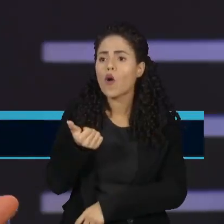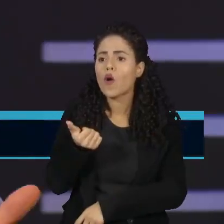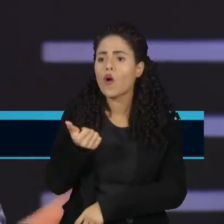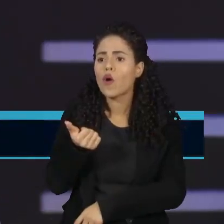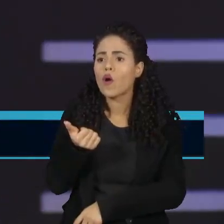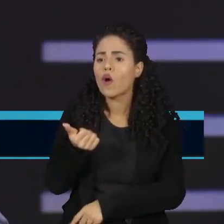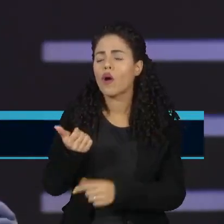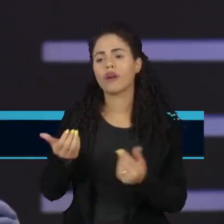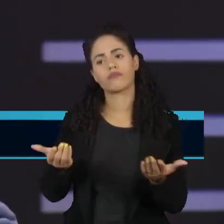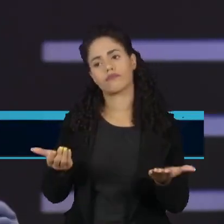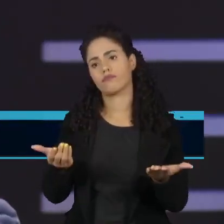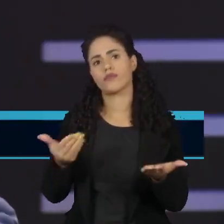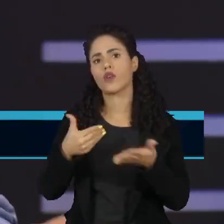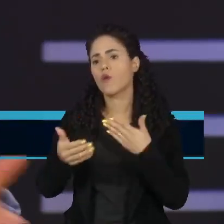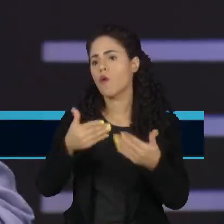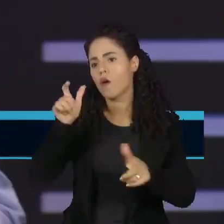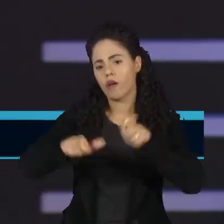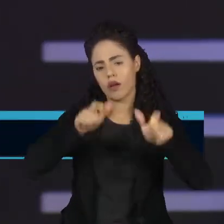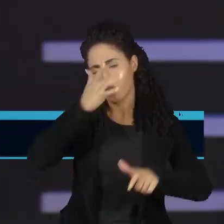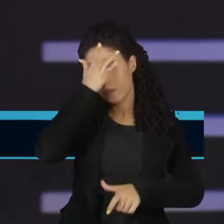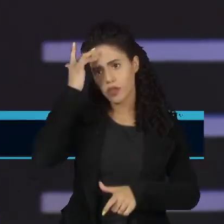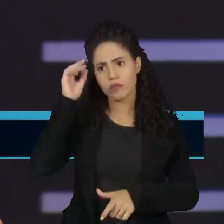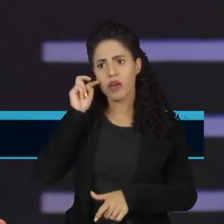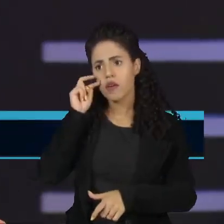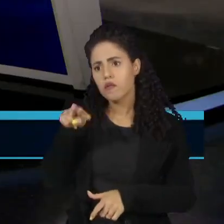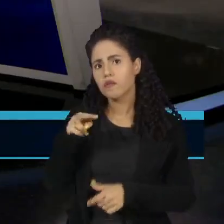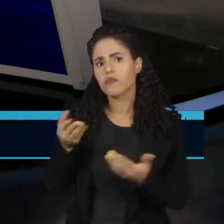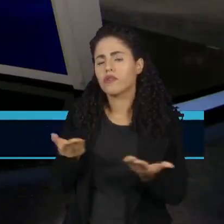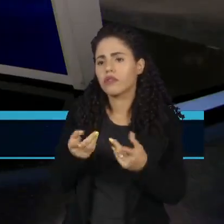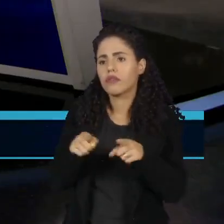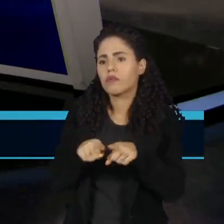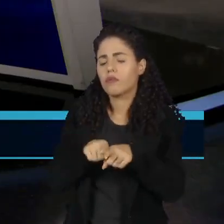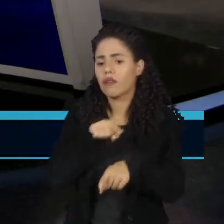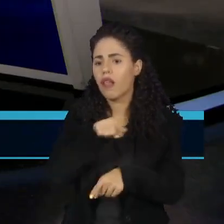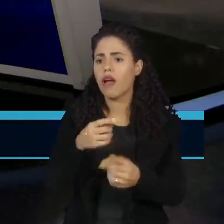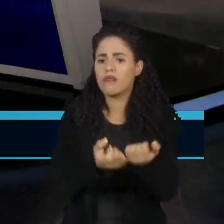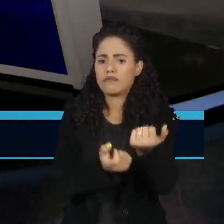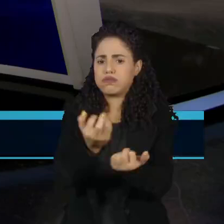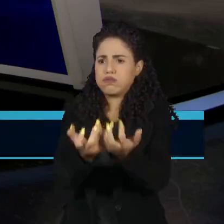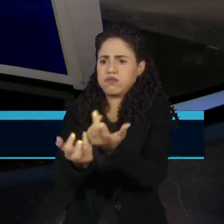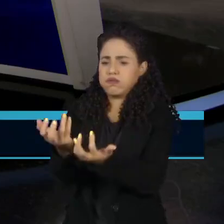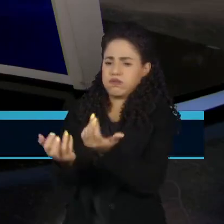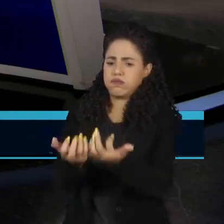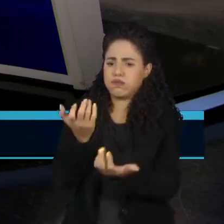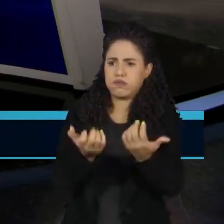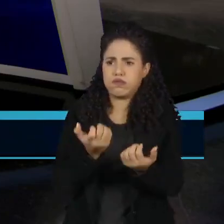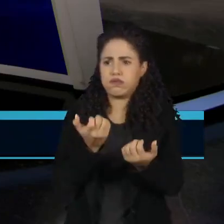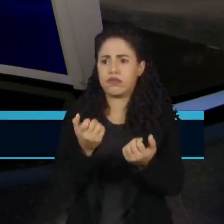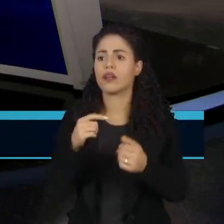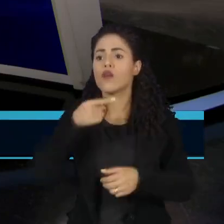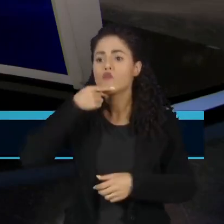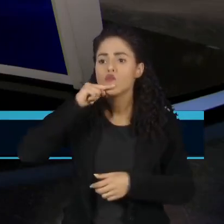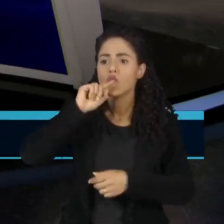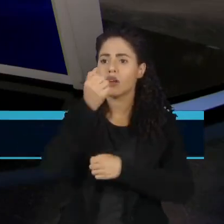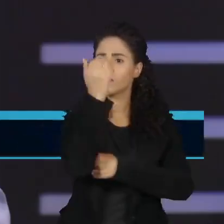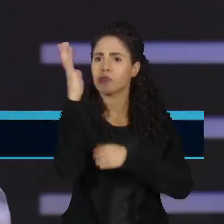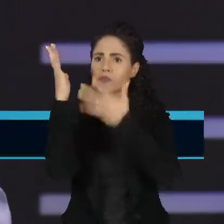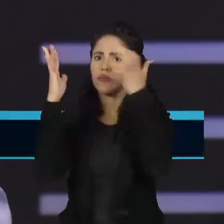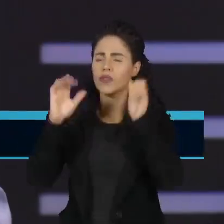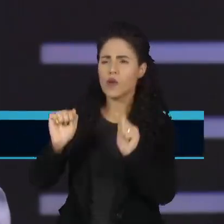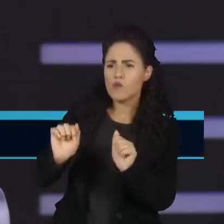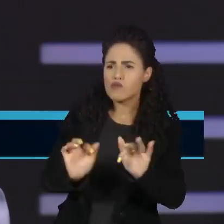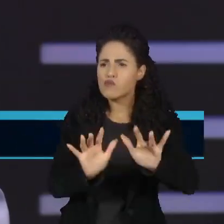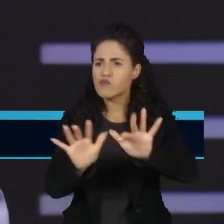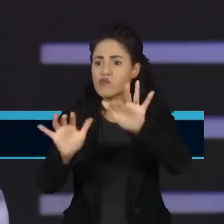incêndio. Qualquer pessoa sabe, eu vi isso, inclusive, o fogo num canavial, ele salta às vezes